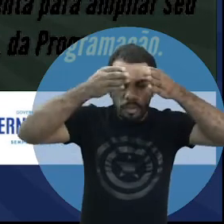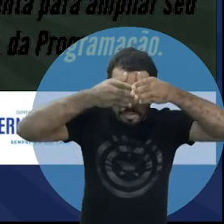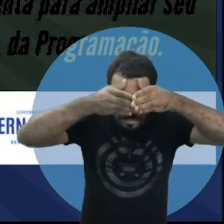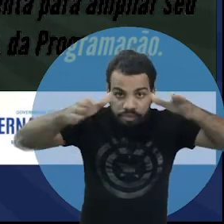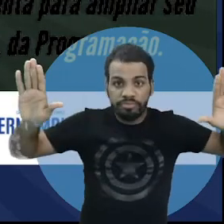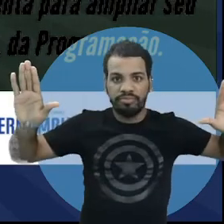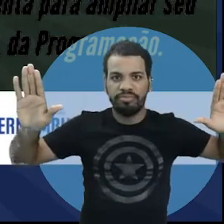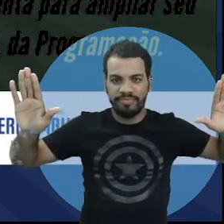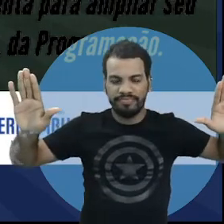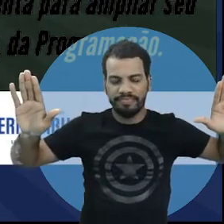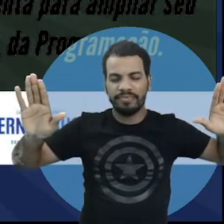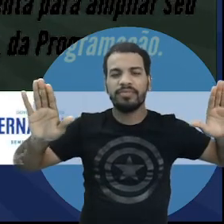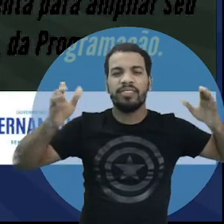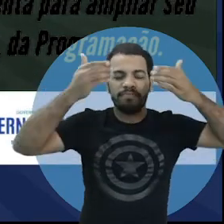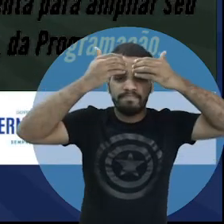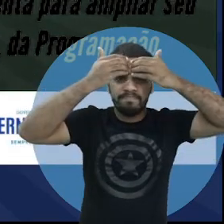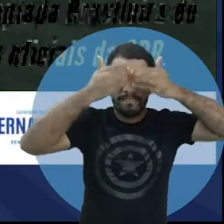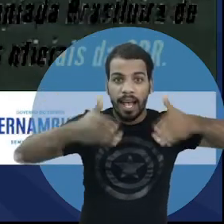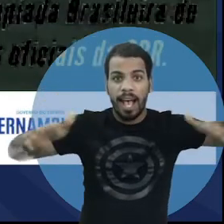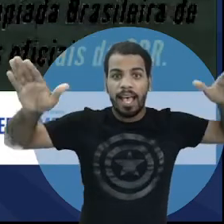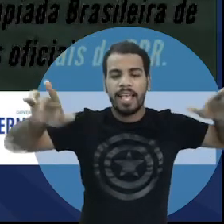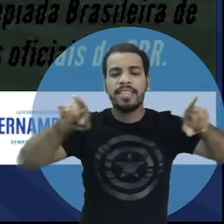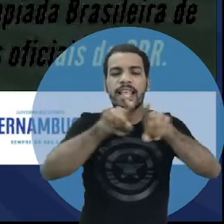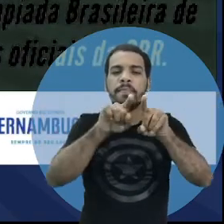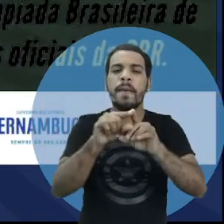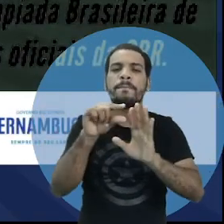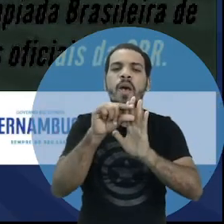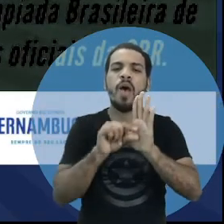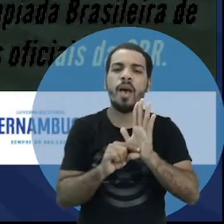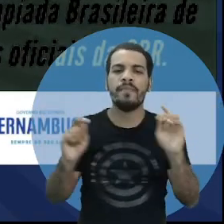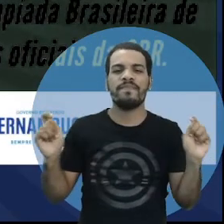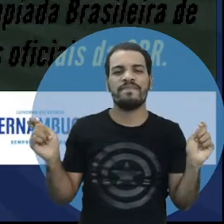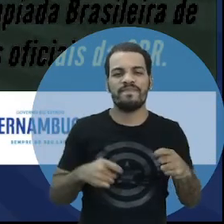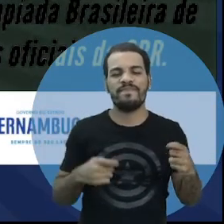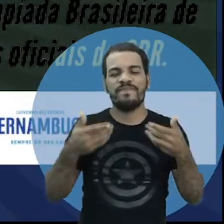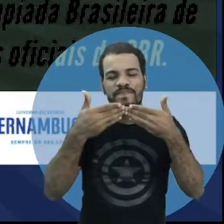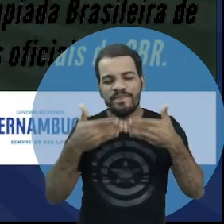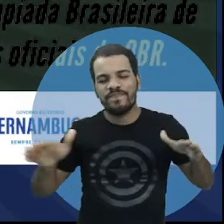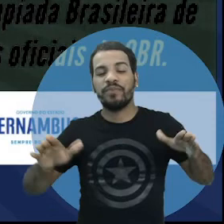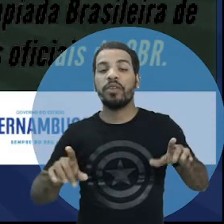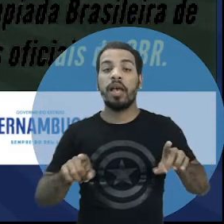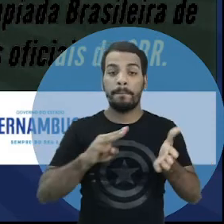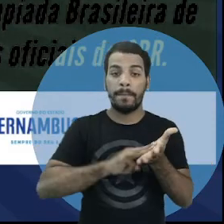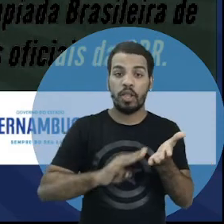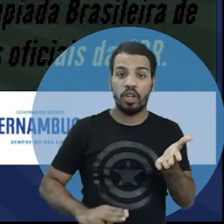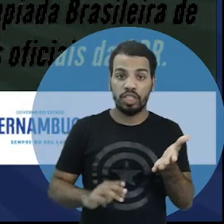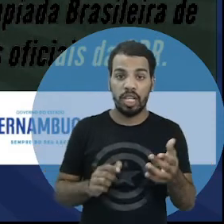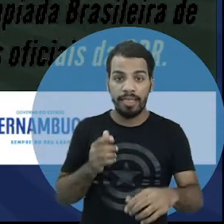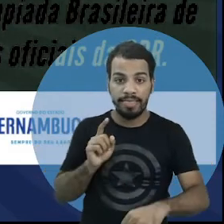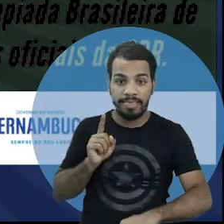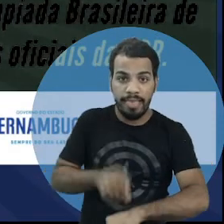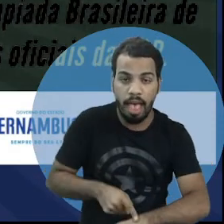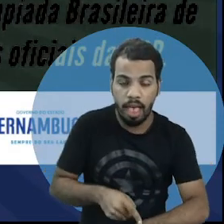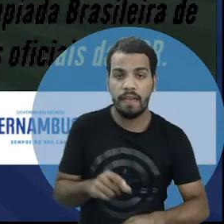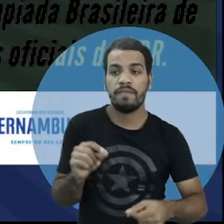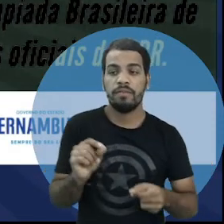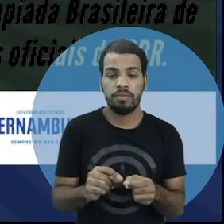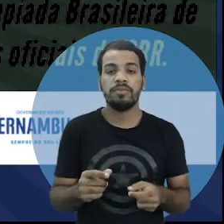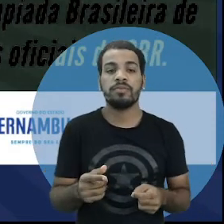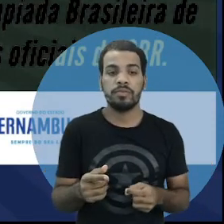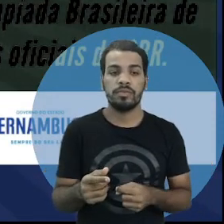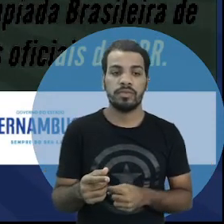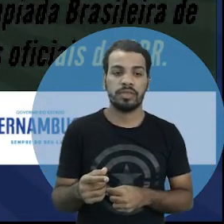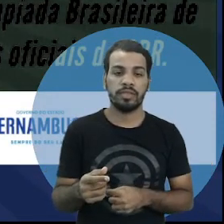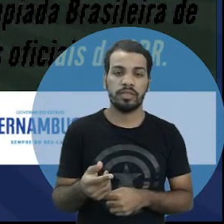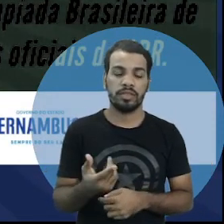pensamento, inclusive através da programação em si. E a metodologia aplicada, ela se dá principalmente, assim na